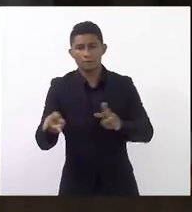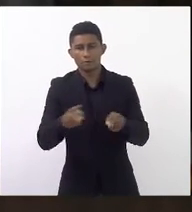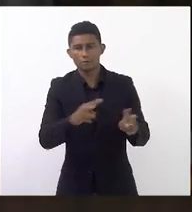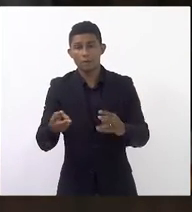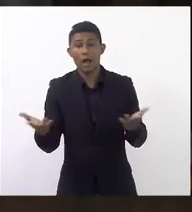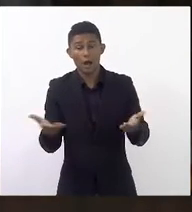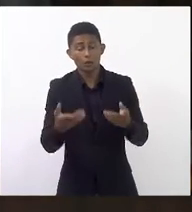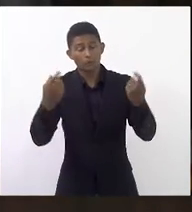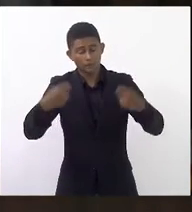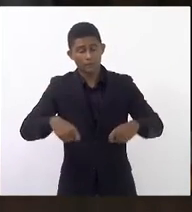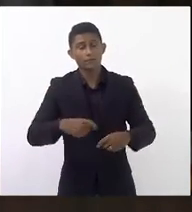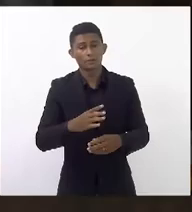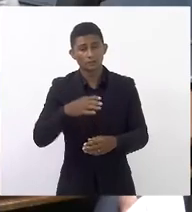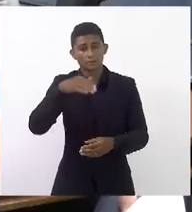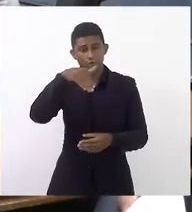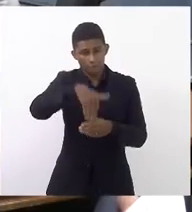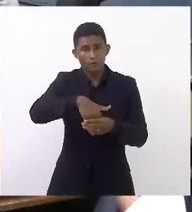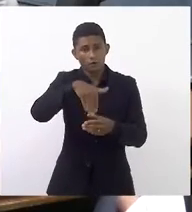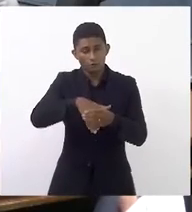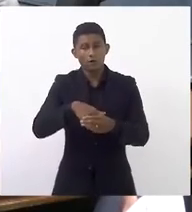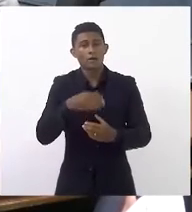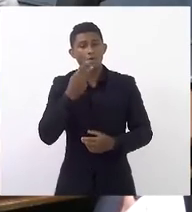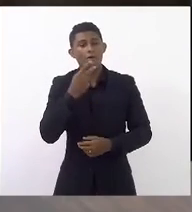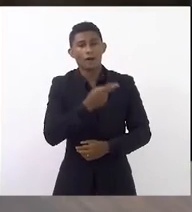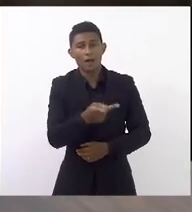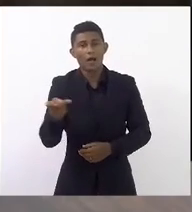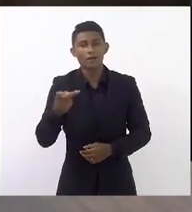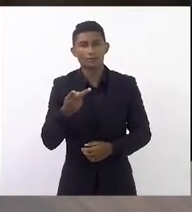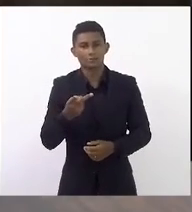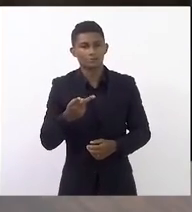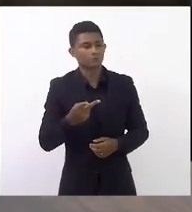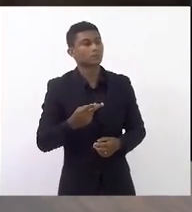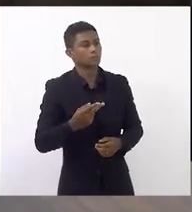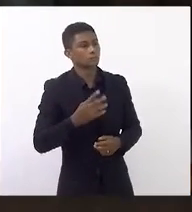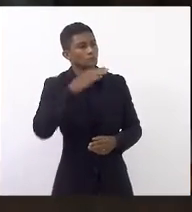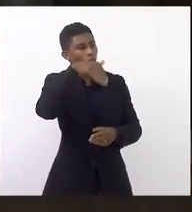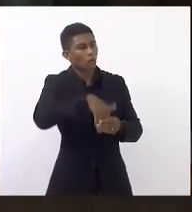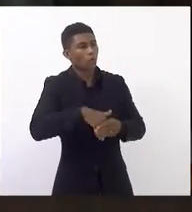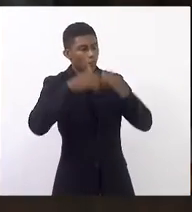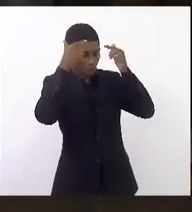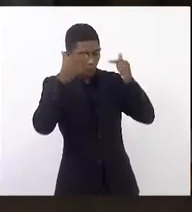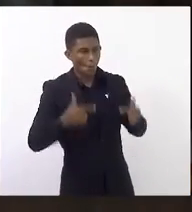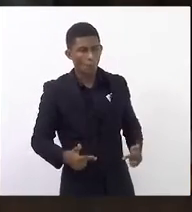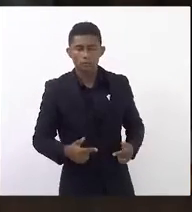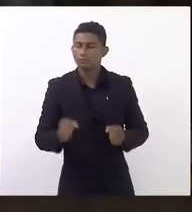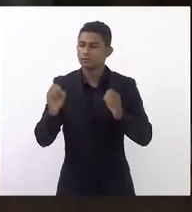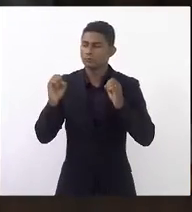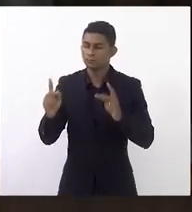manifestado. Deputado Eliomar. Abstenção. Abstenção. Obrigado.